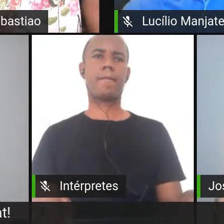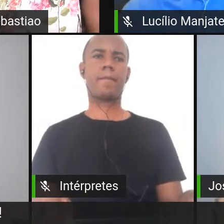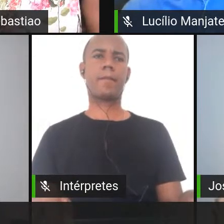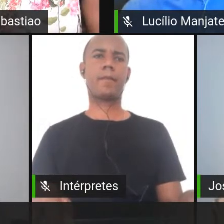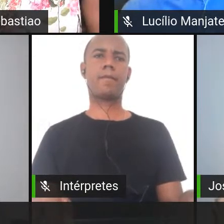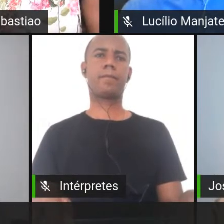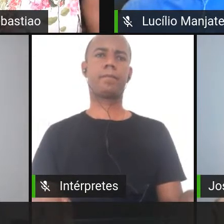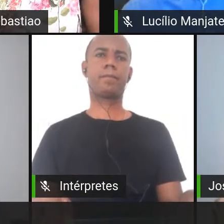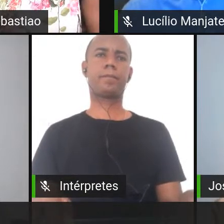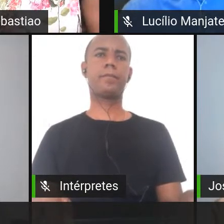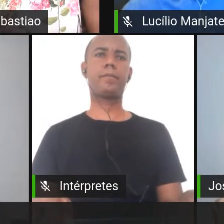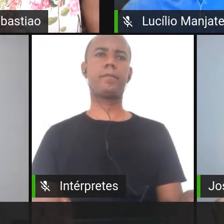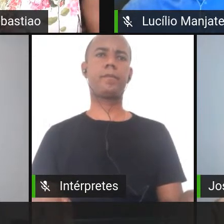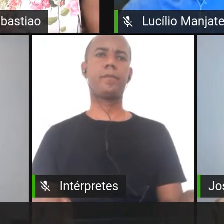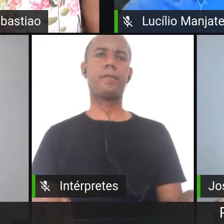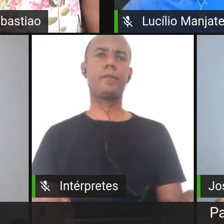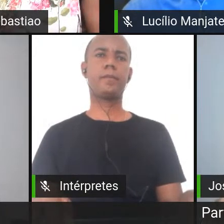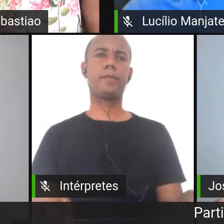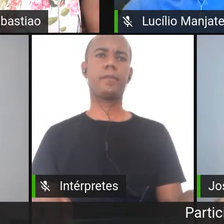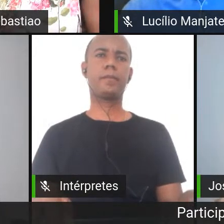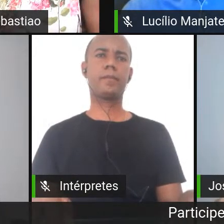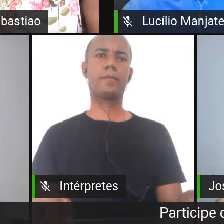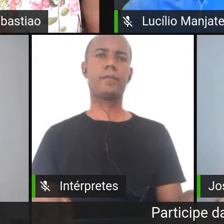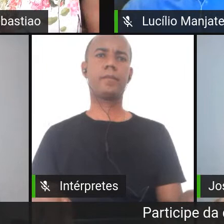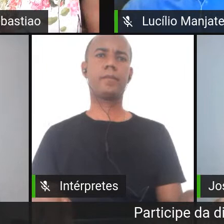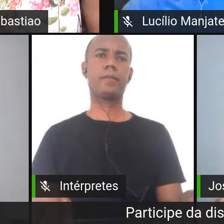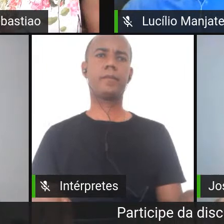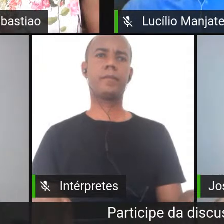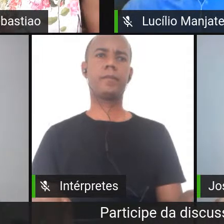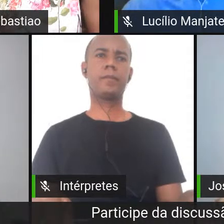a não pensar nas crianças?